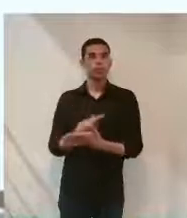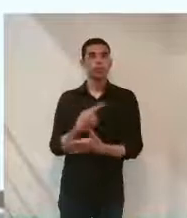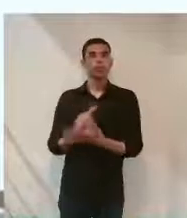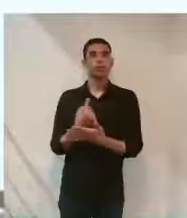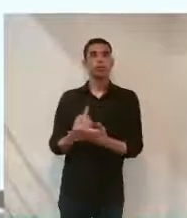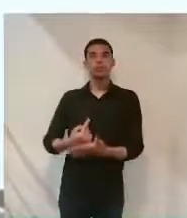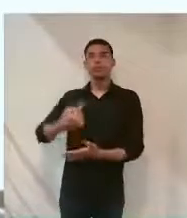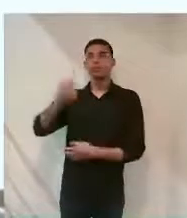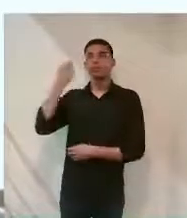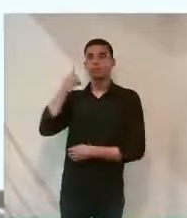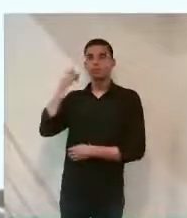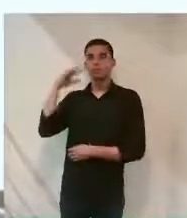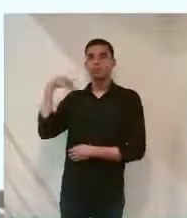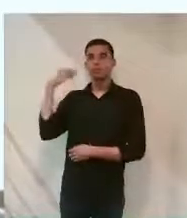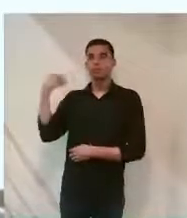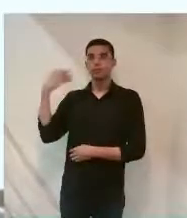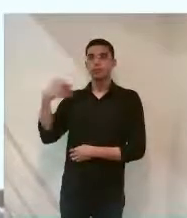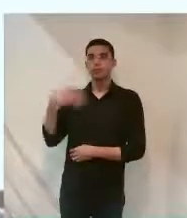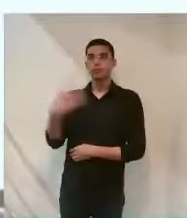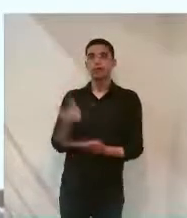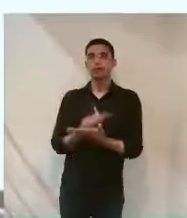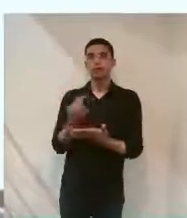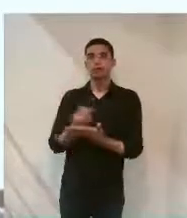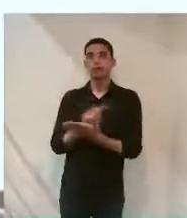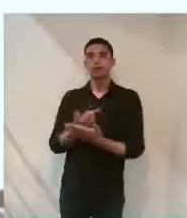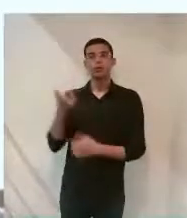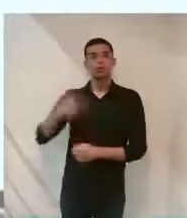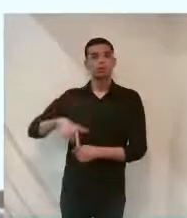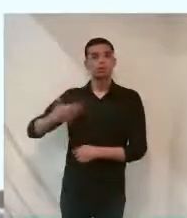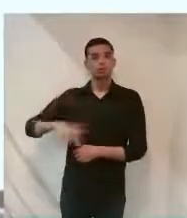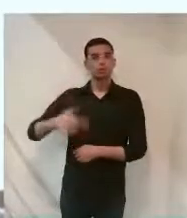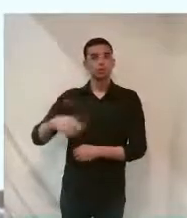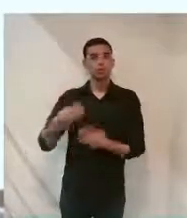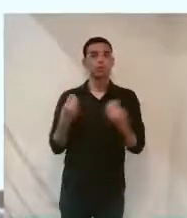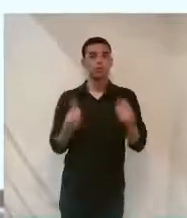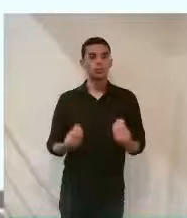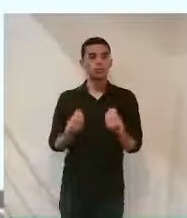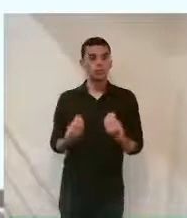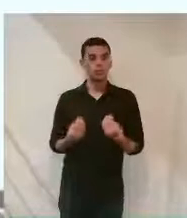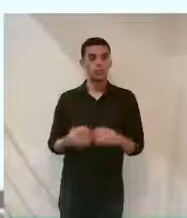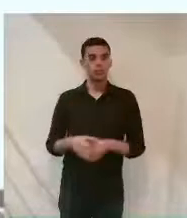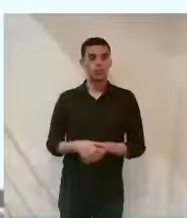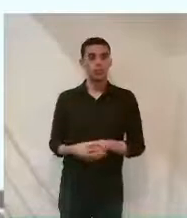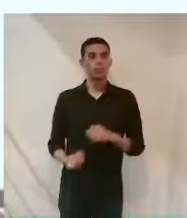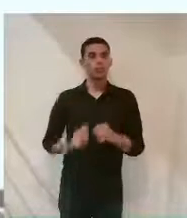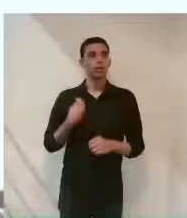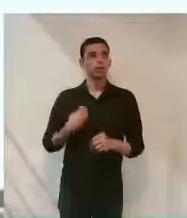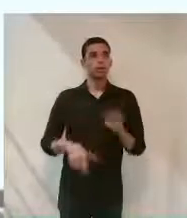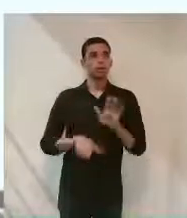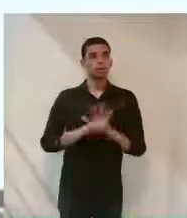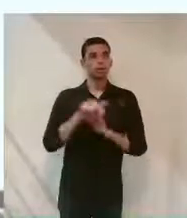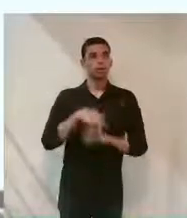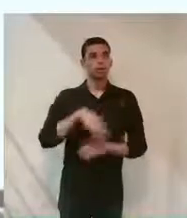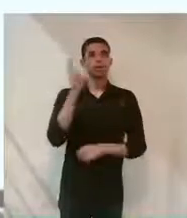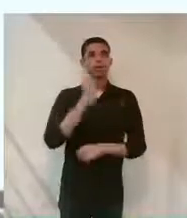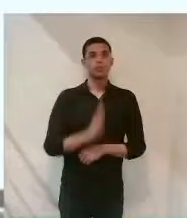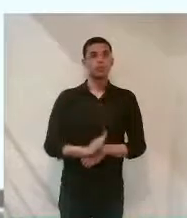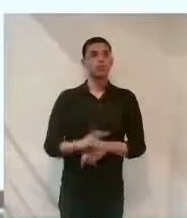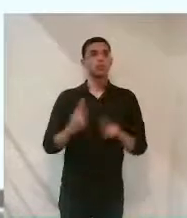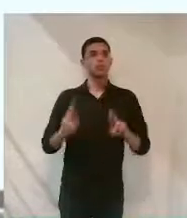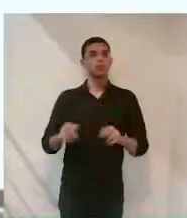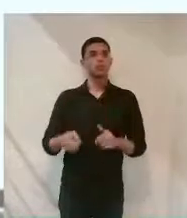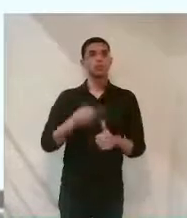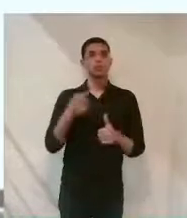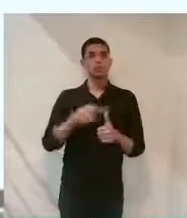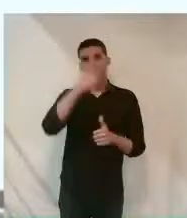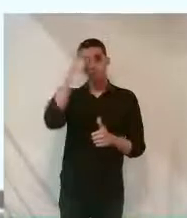aprontados pela Abrampa, que não foi uma divergência técnica, gente. Existe lei no país. E se espera que o primeiro a cumprir a